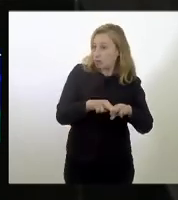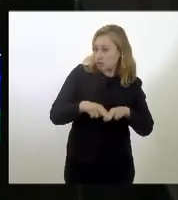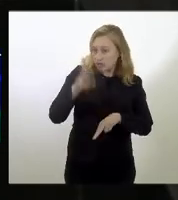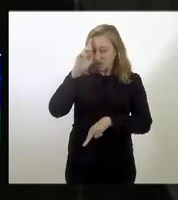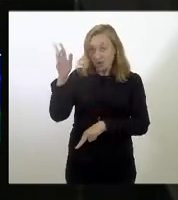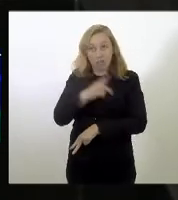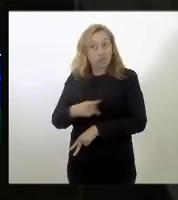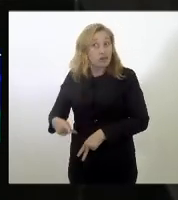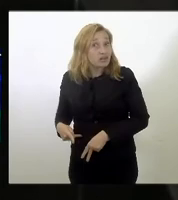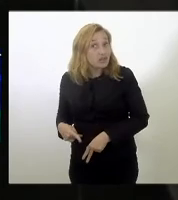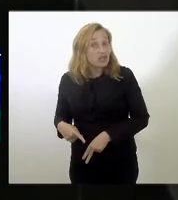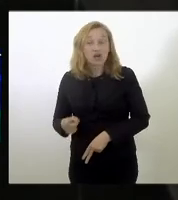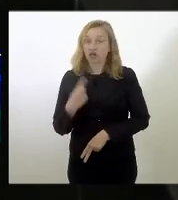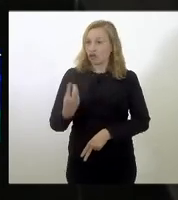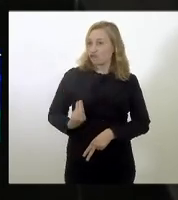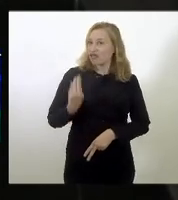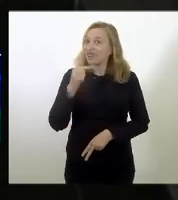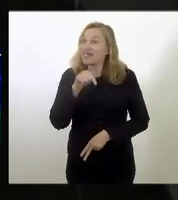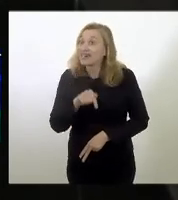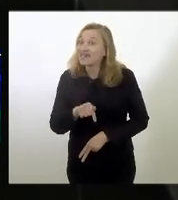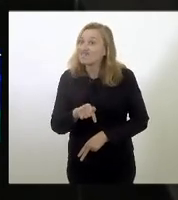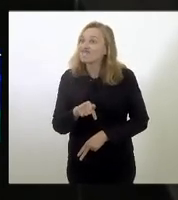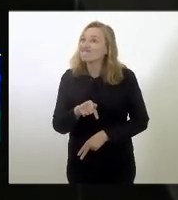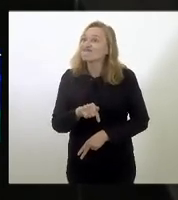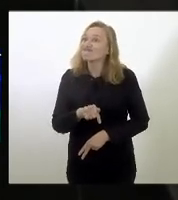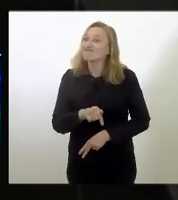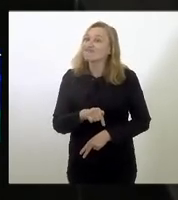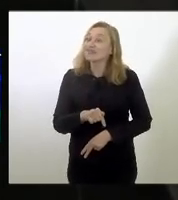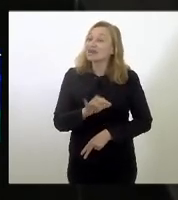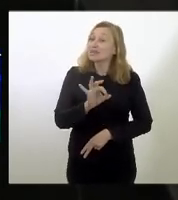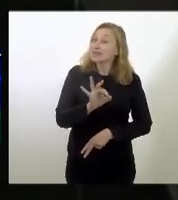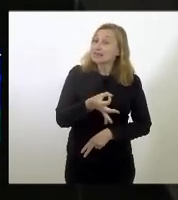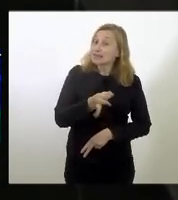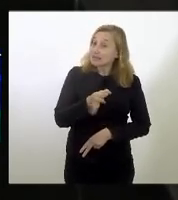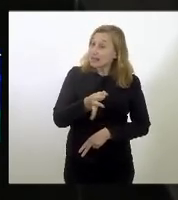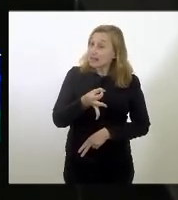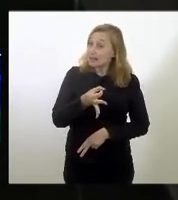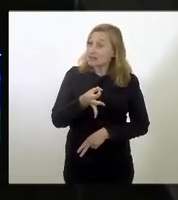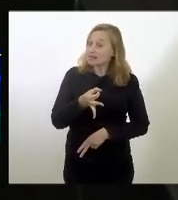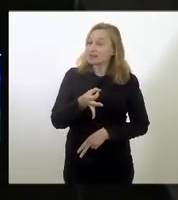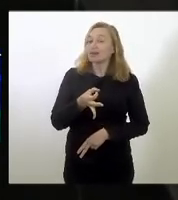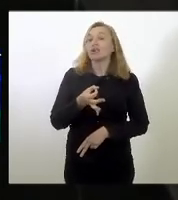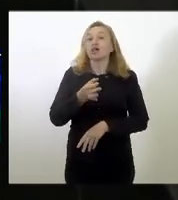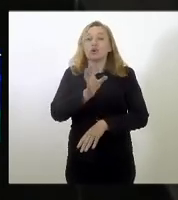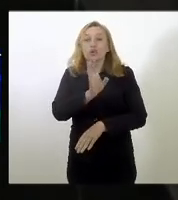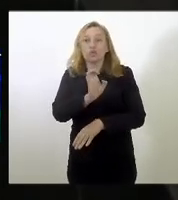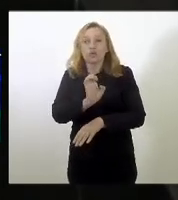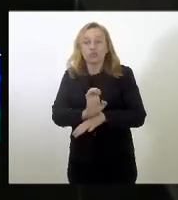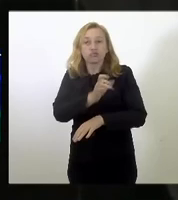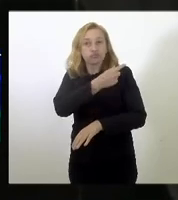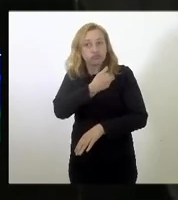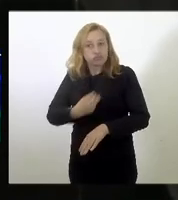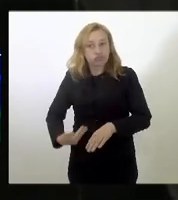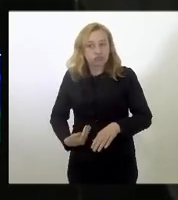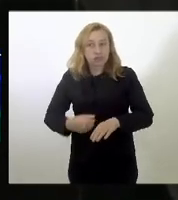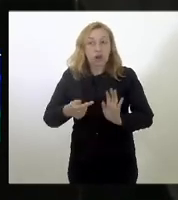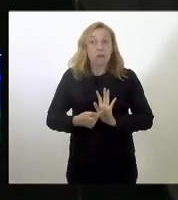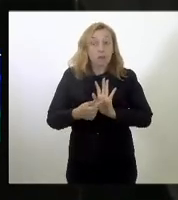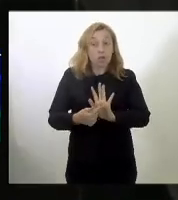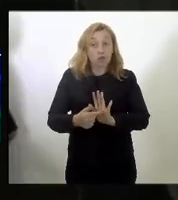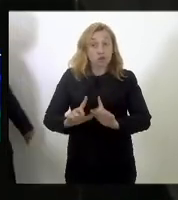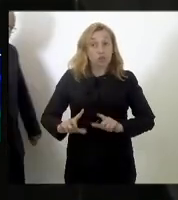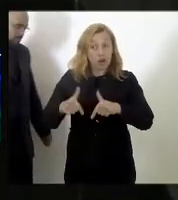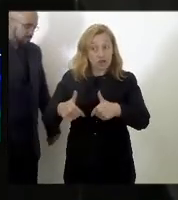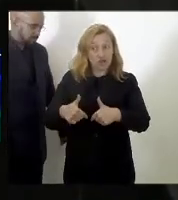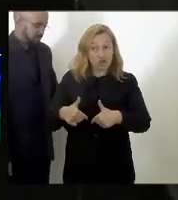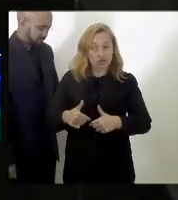senhora presidenta, que estamos aqui, para garantir que o governo do Estado tenha transparência nas suas ações. E,